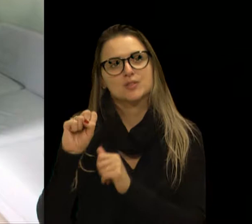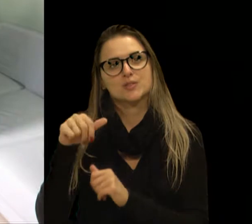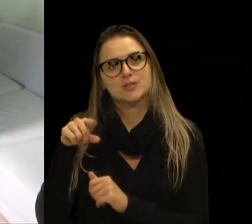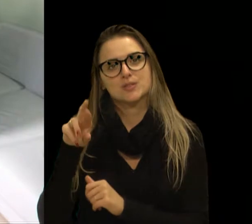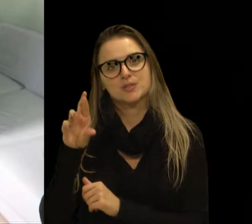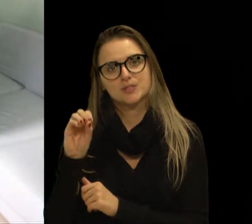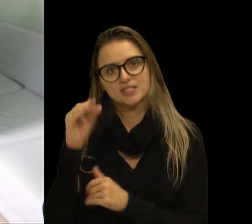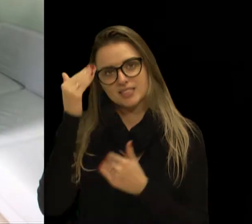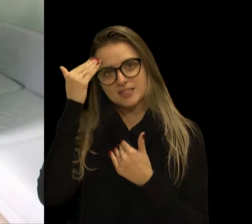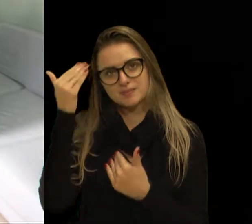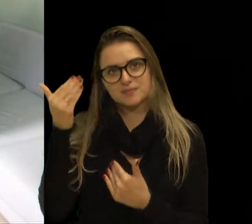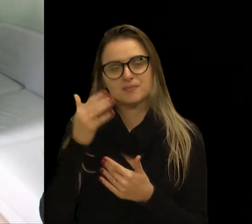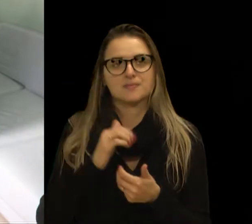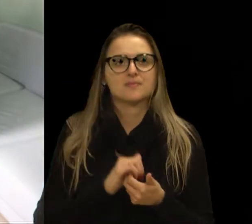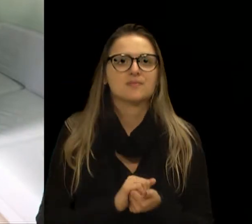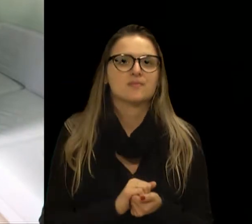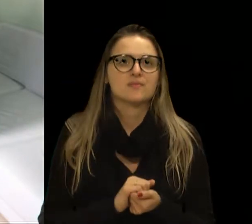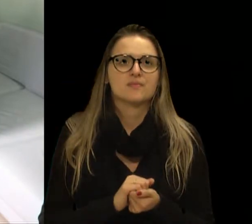obrigada.